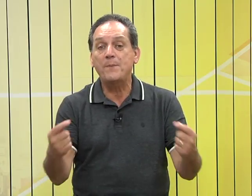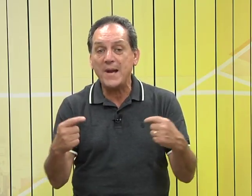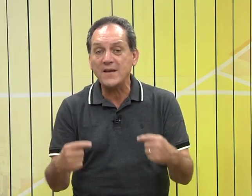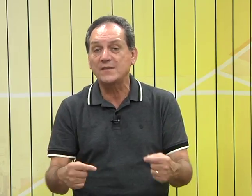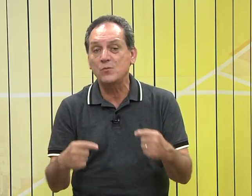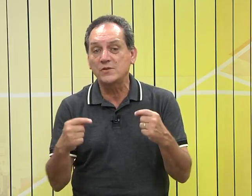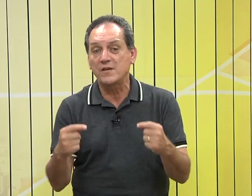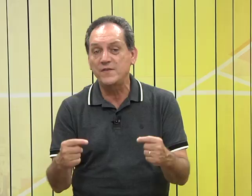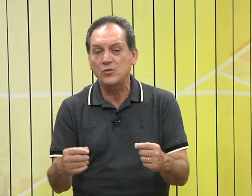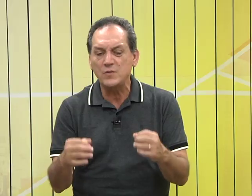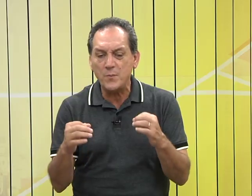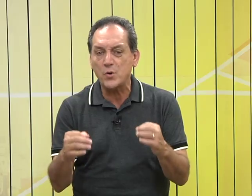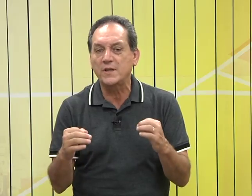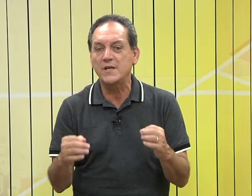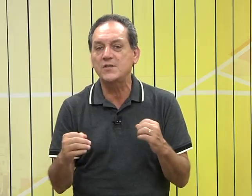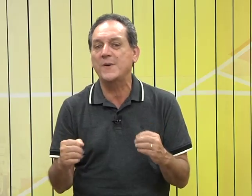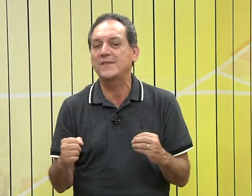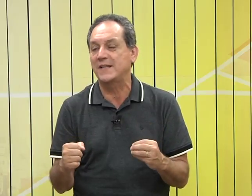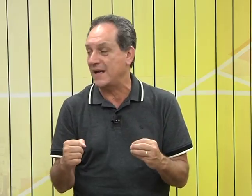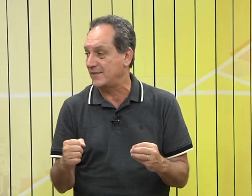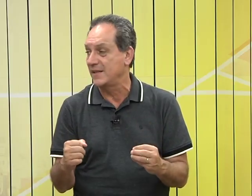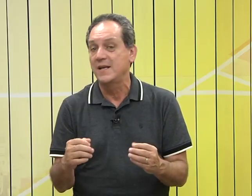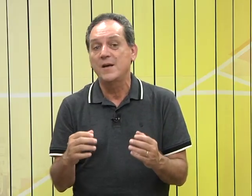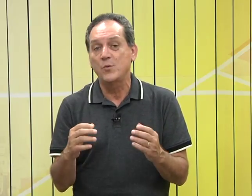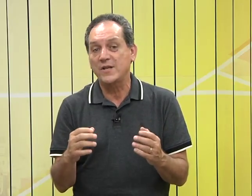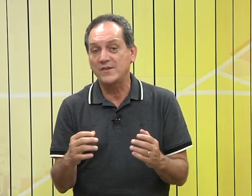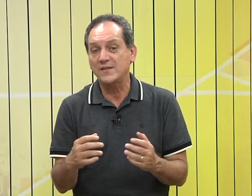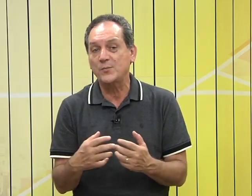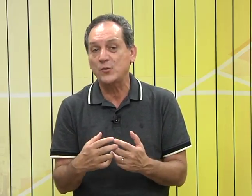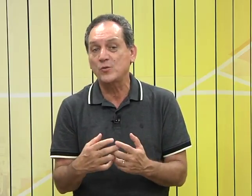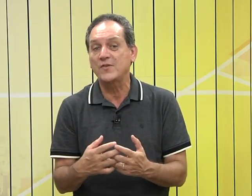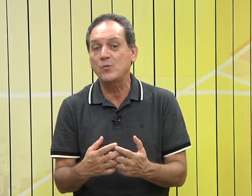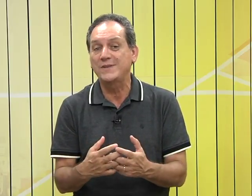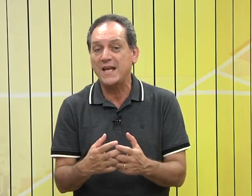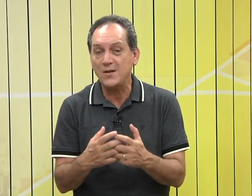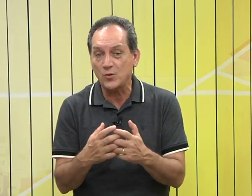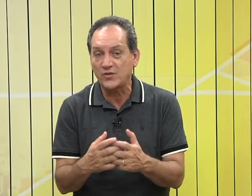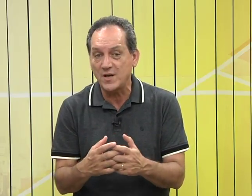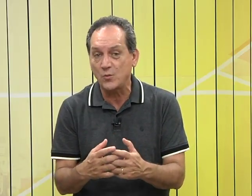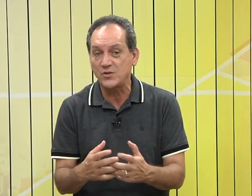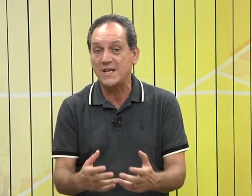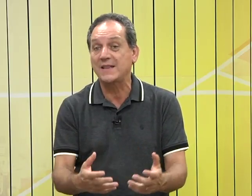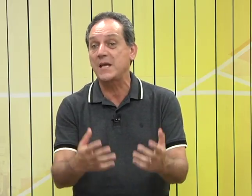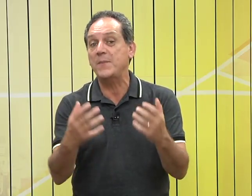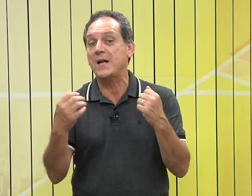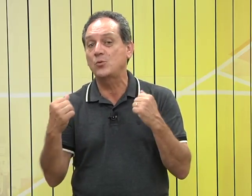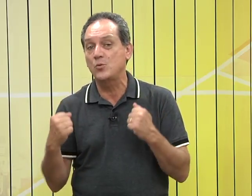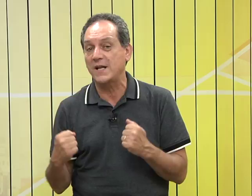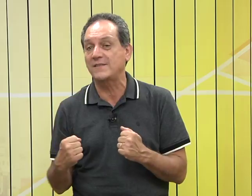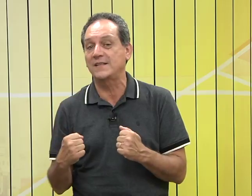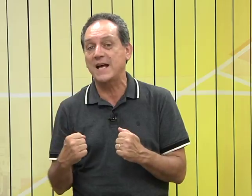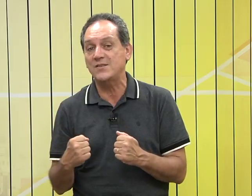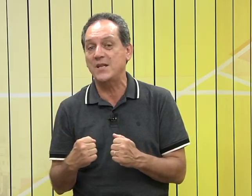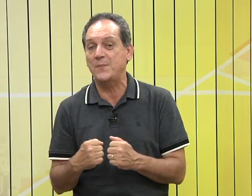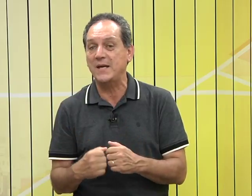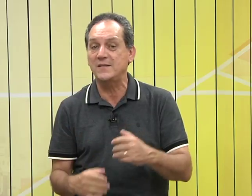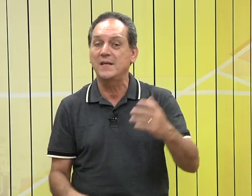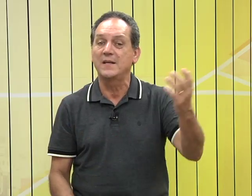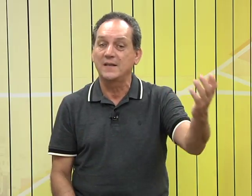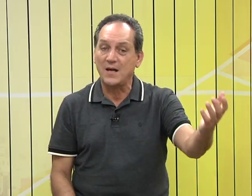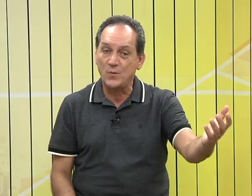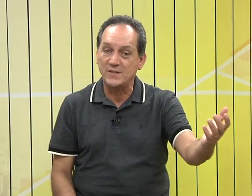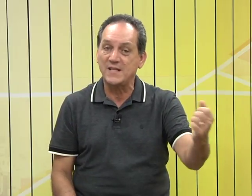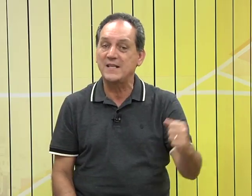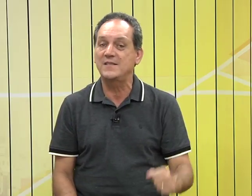e que prestam um serviço importante para a cidade. Muitas vezes as pessoas não têm noção de que a temperatura na cidade